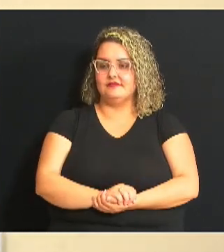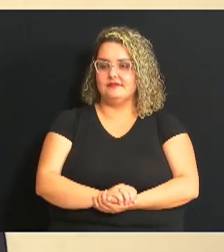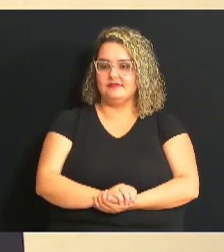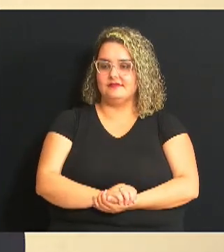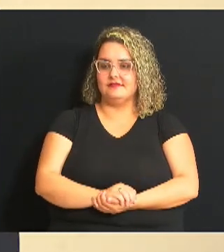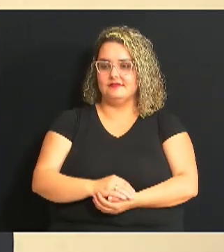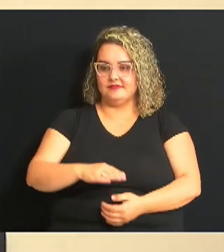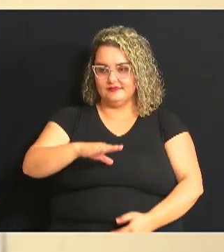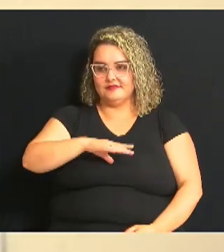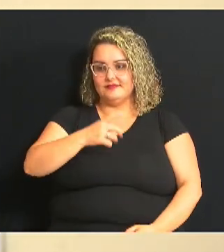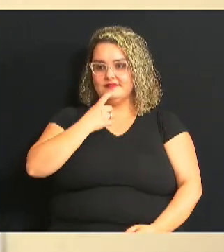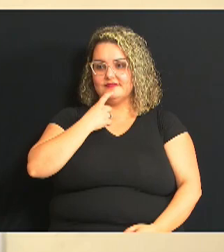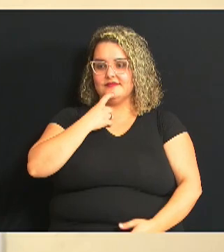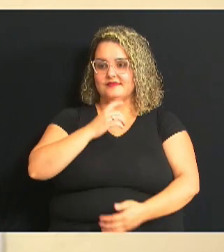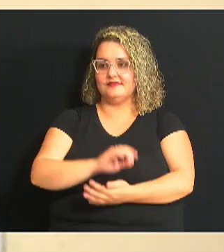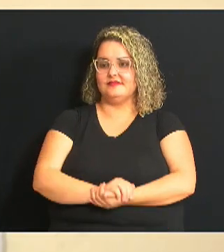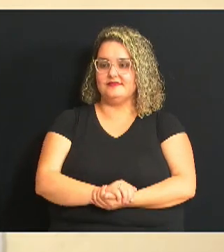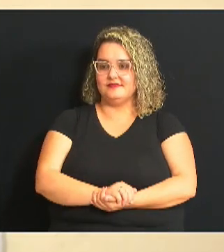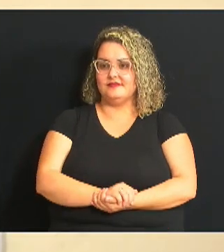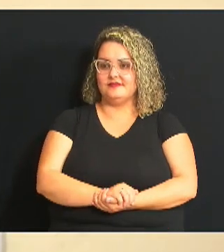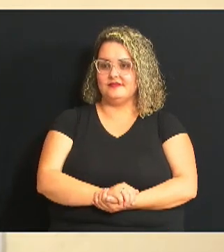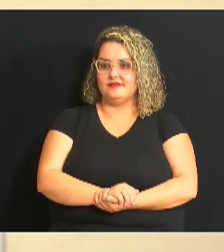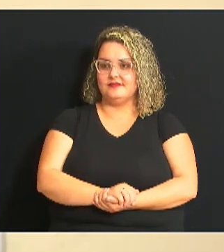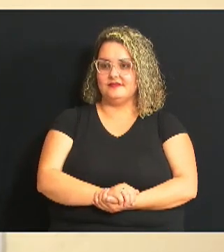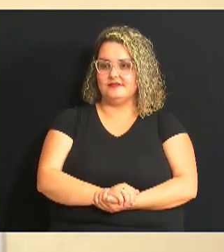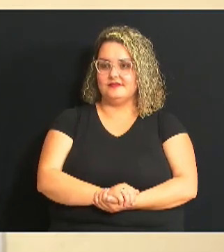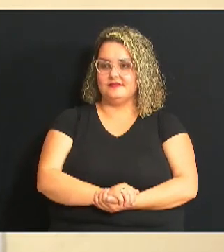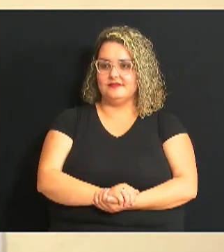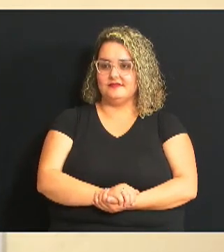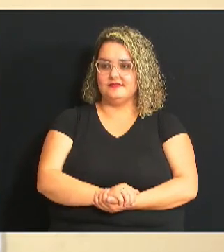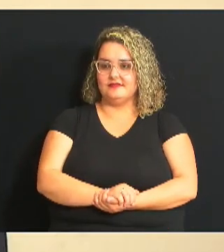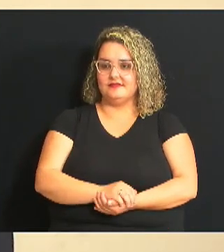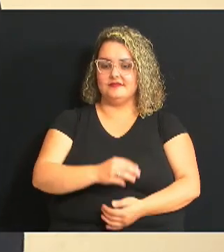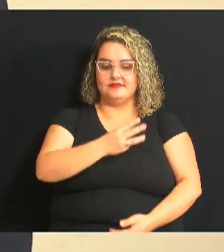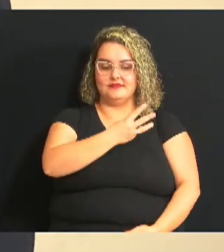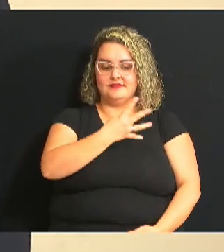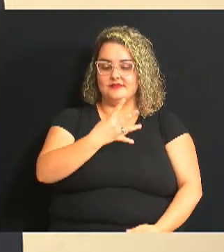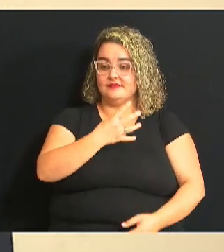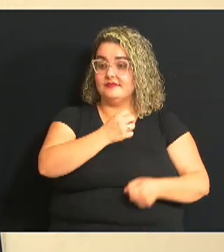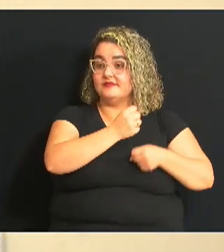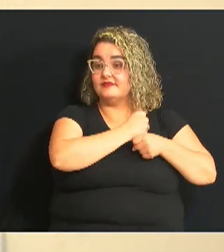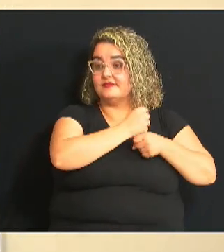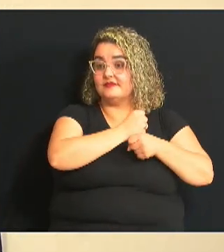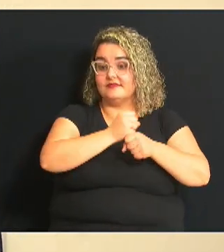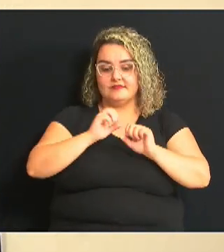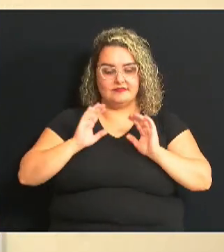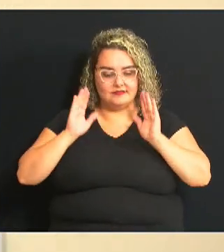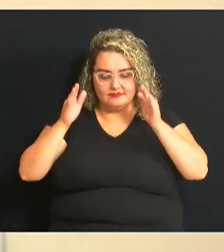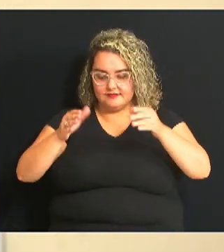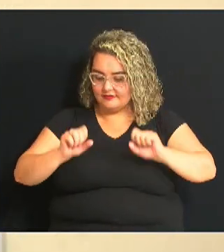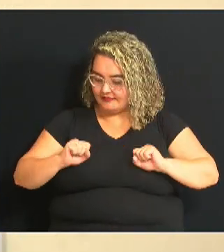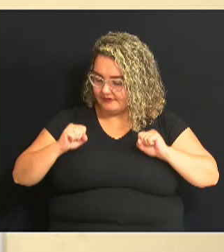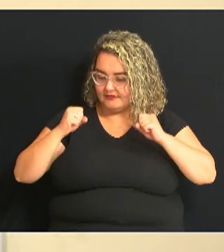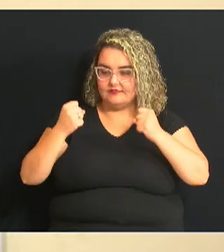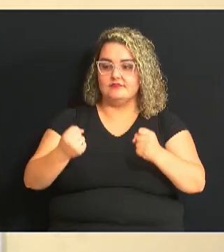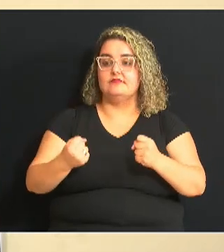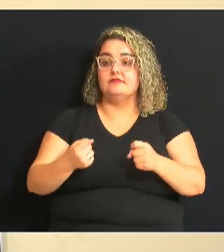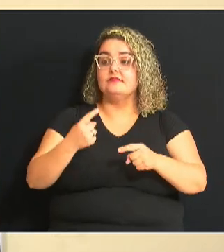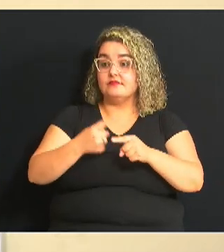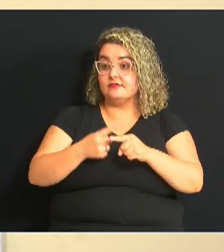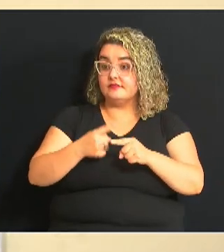né, aqui na cidade, e foram 34 anos de muita dedicação, porque a gente